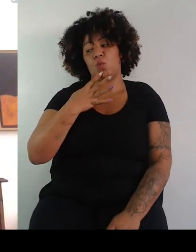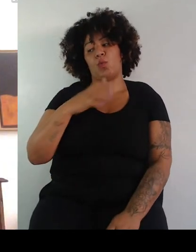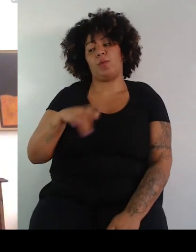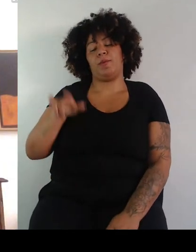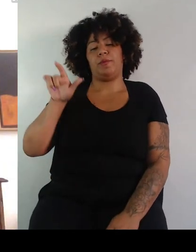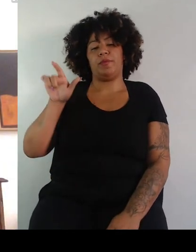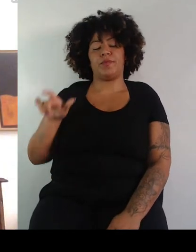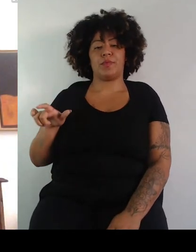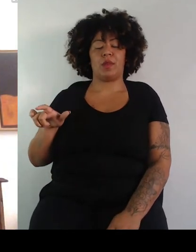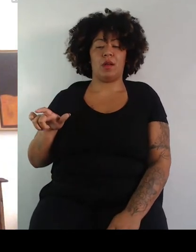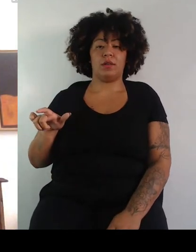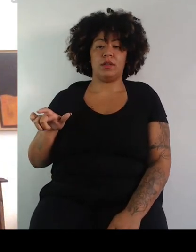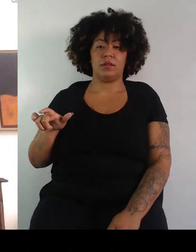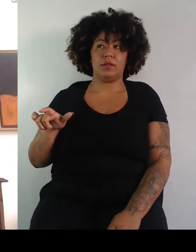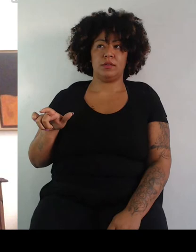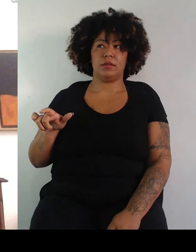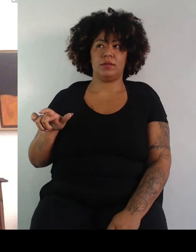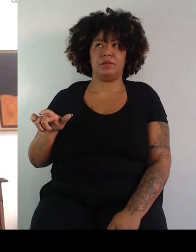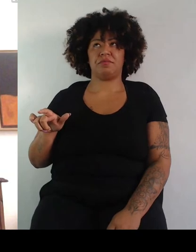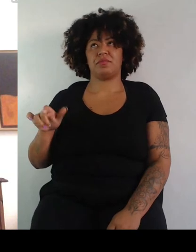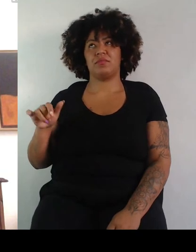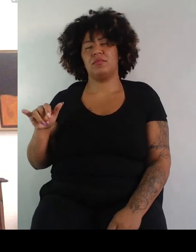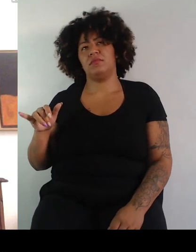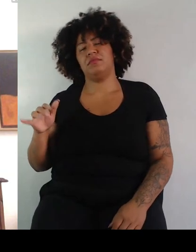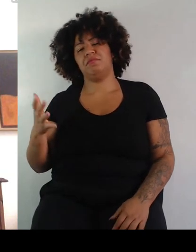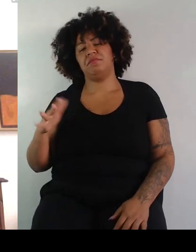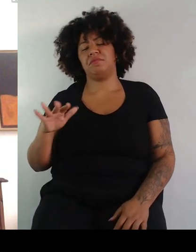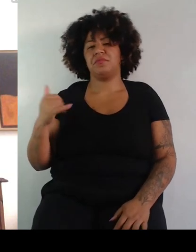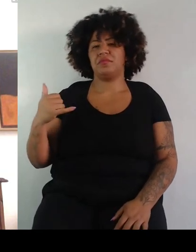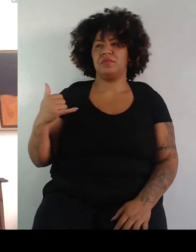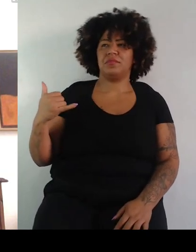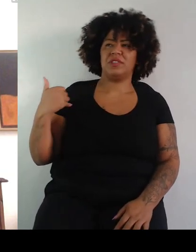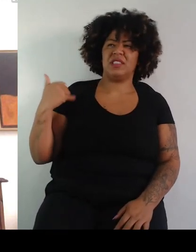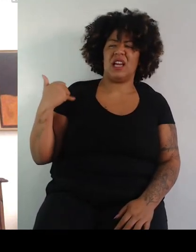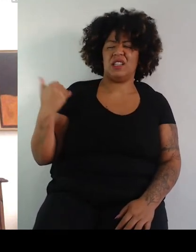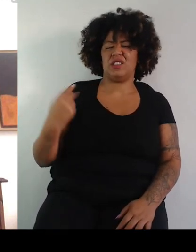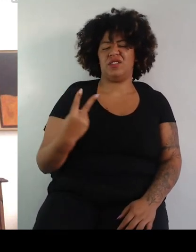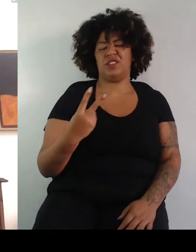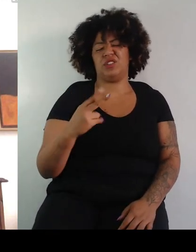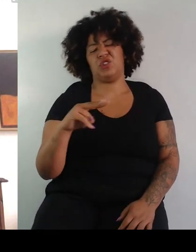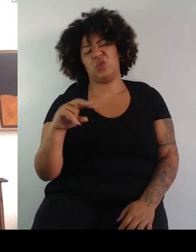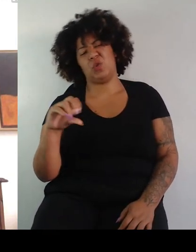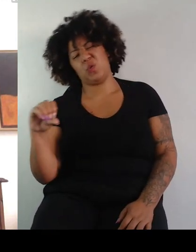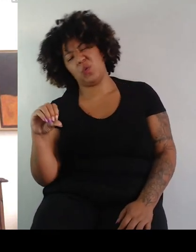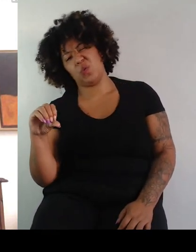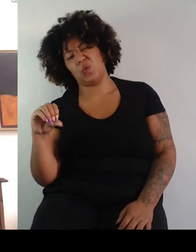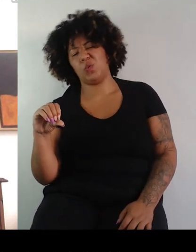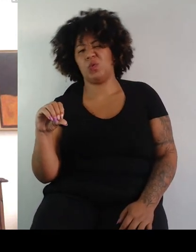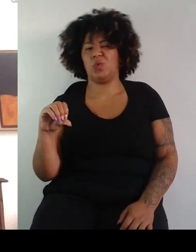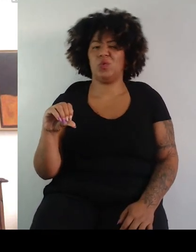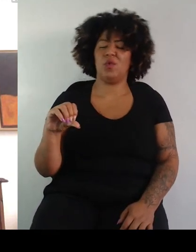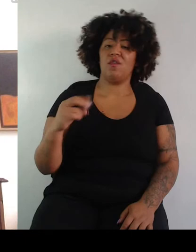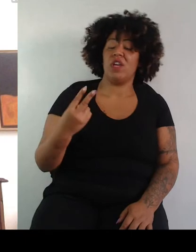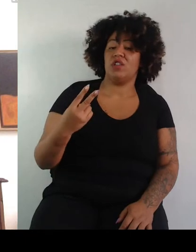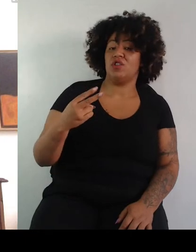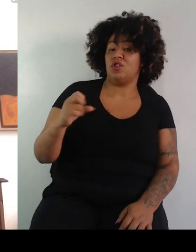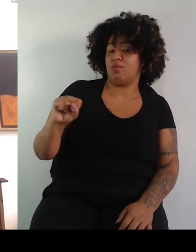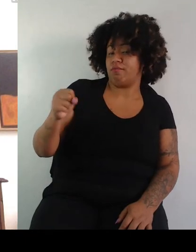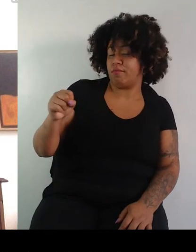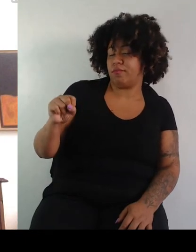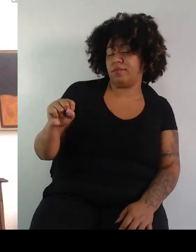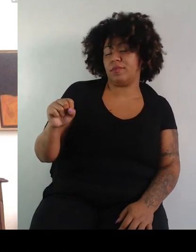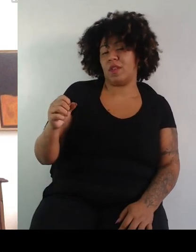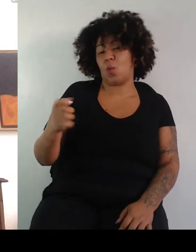por 28 29 anos um pouco menos de 30 anos e nesse